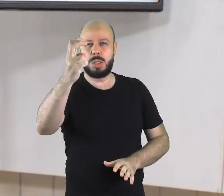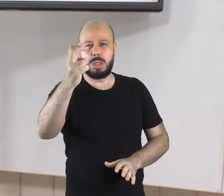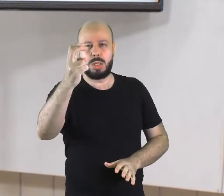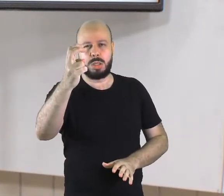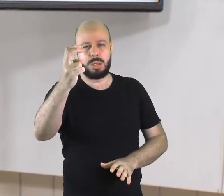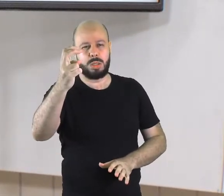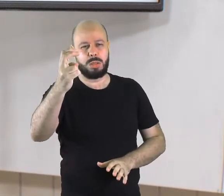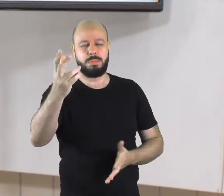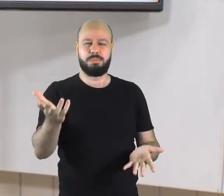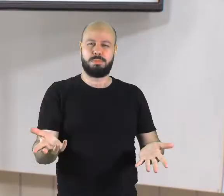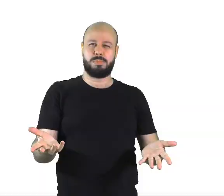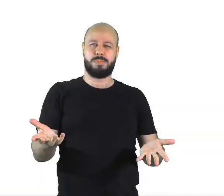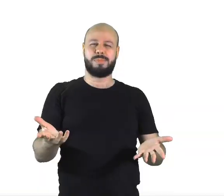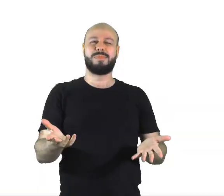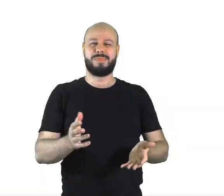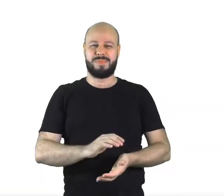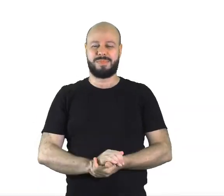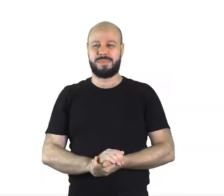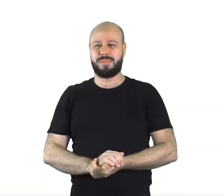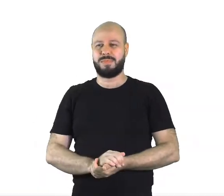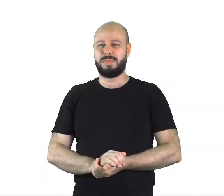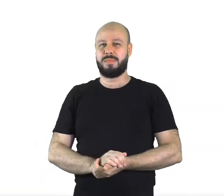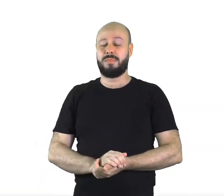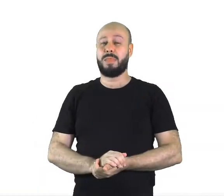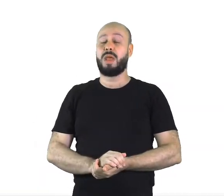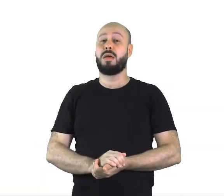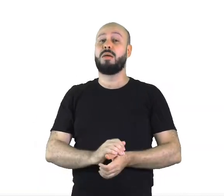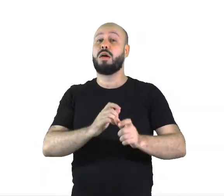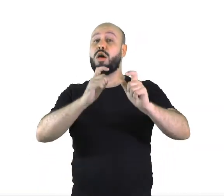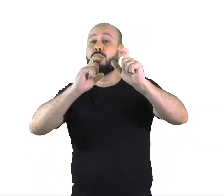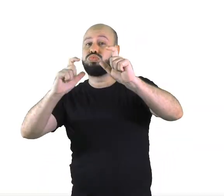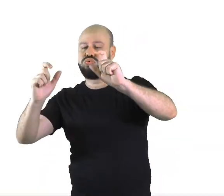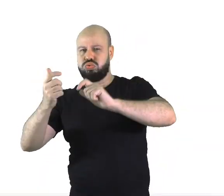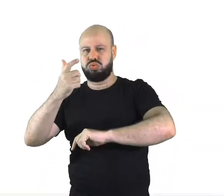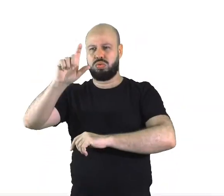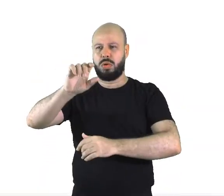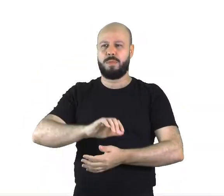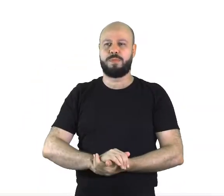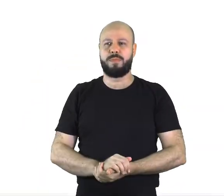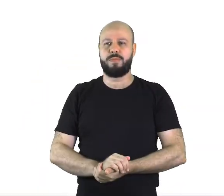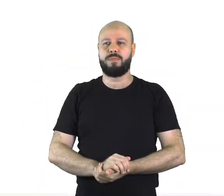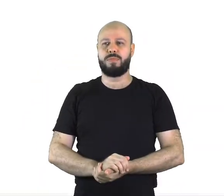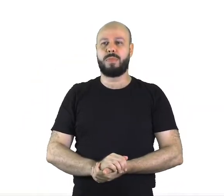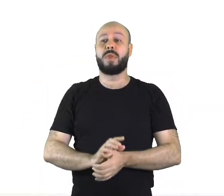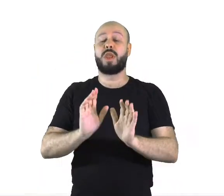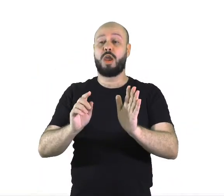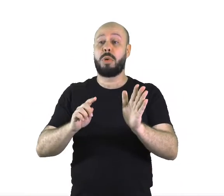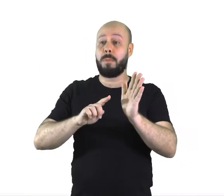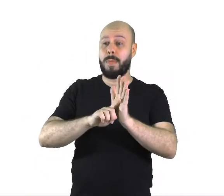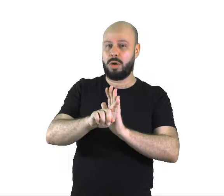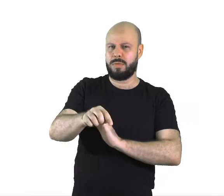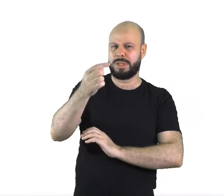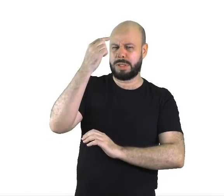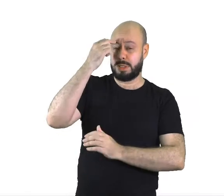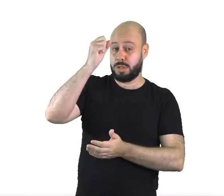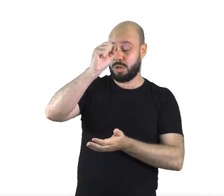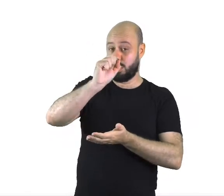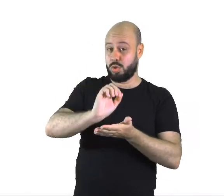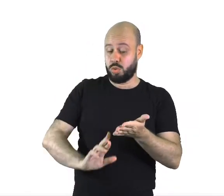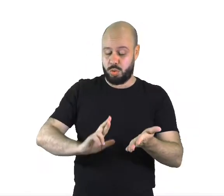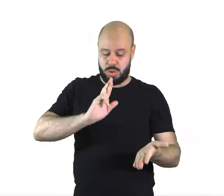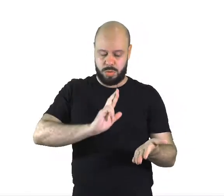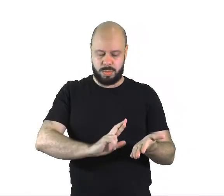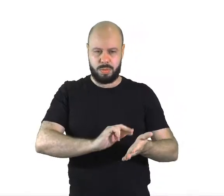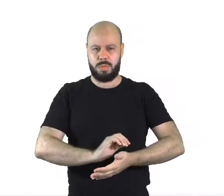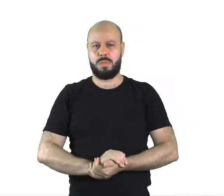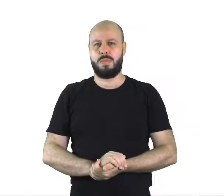Próxima tirinha, nós temos aí uma tirinha que nela vem uma questão para vocês responderem.